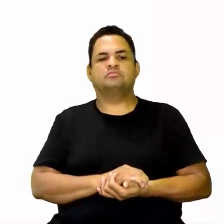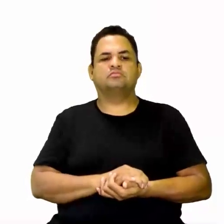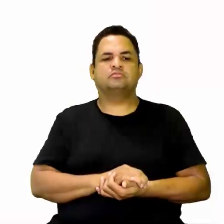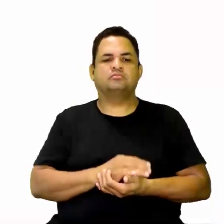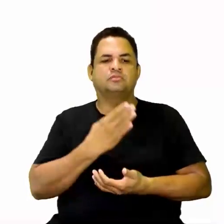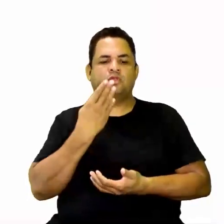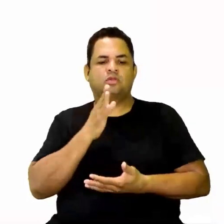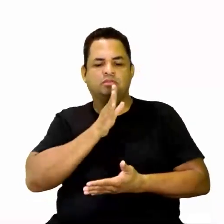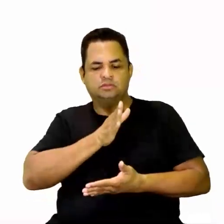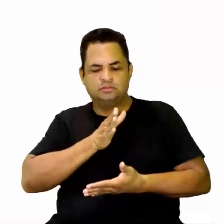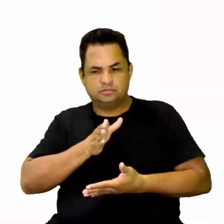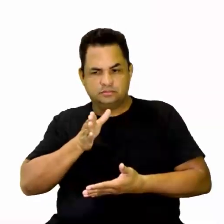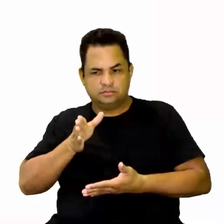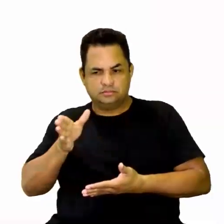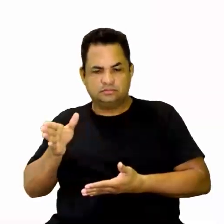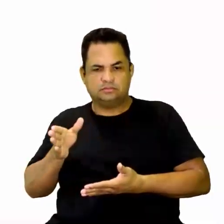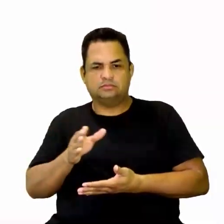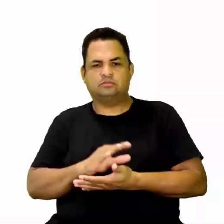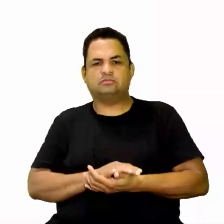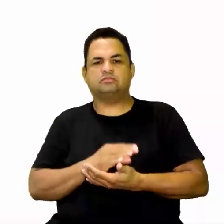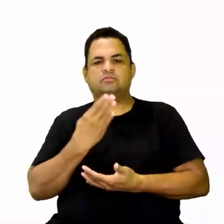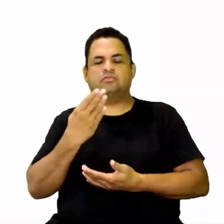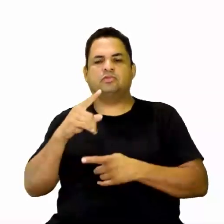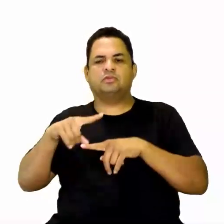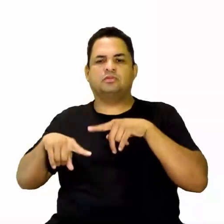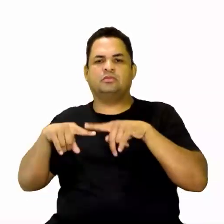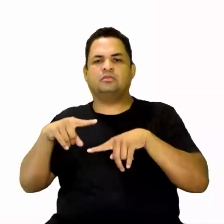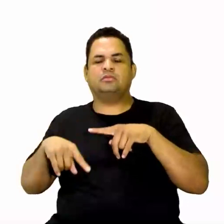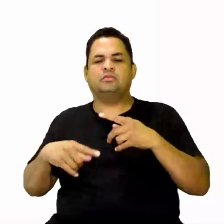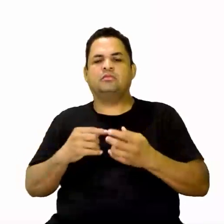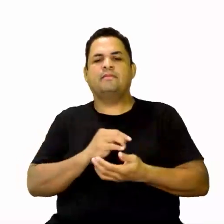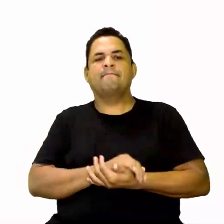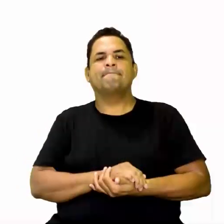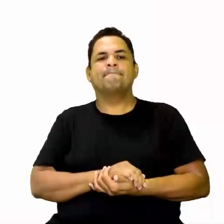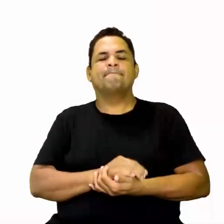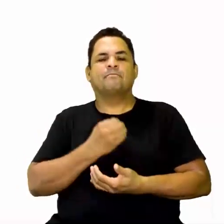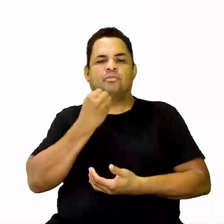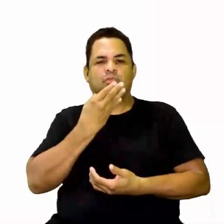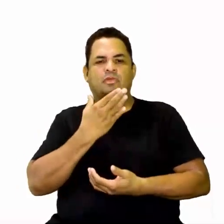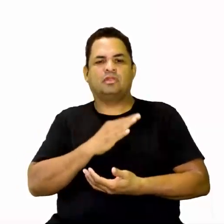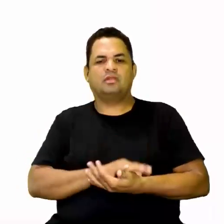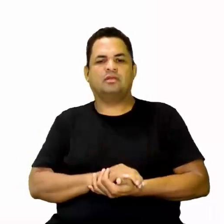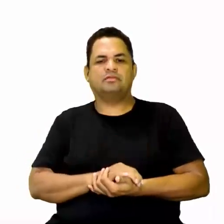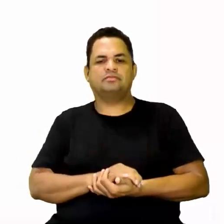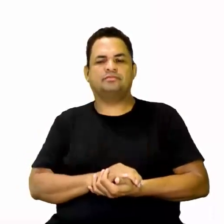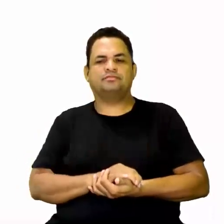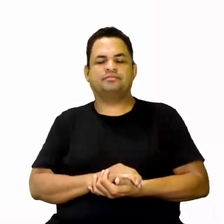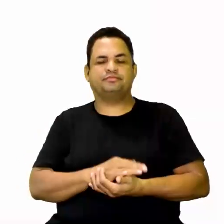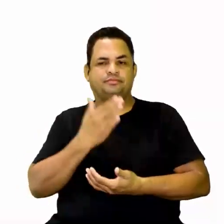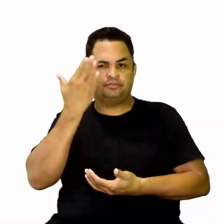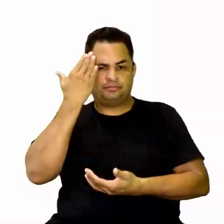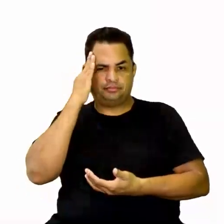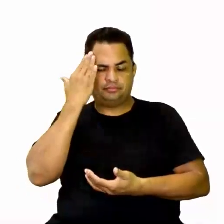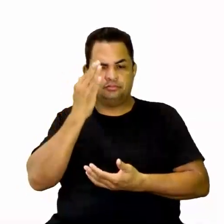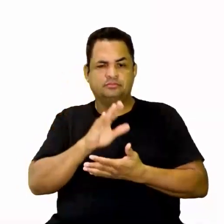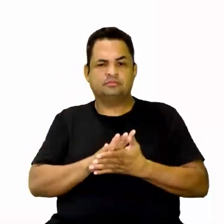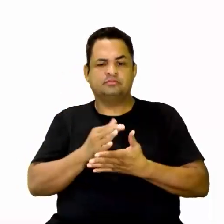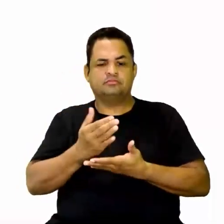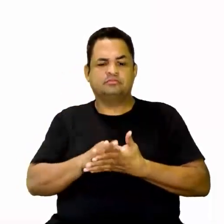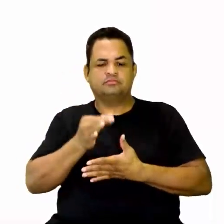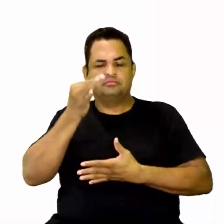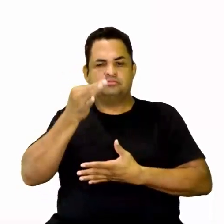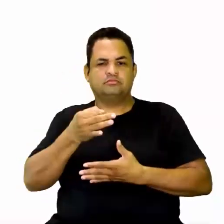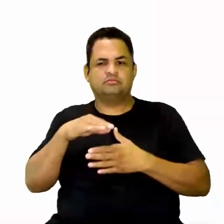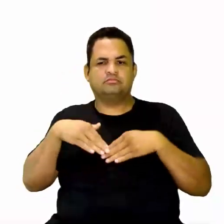4 fases e 4 componentes, tá bom? Só para você entender direitinho